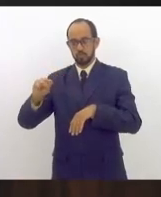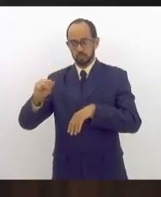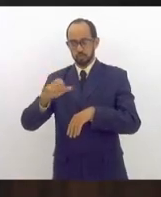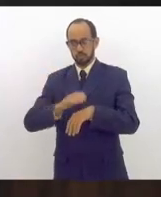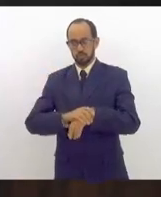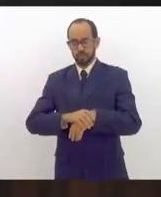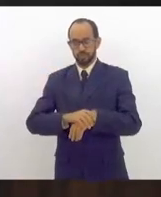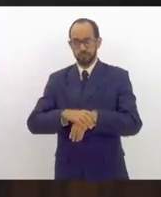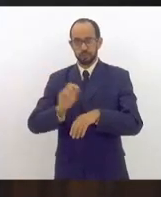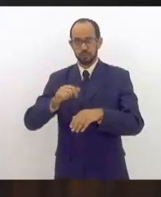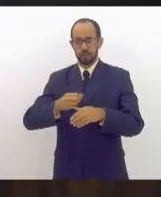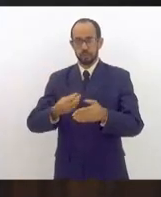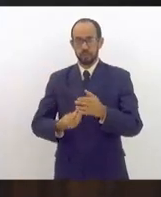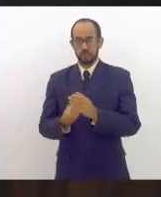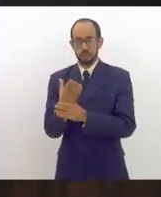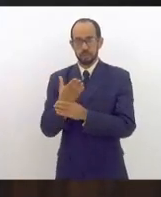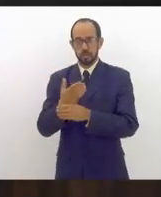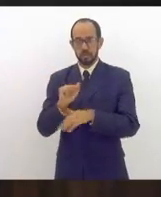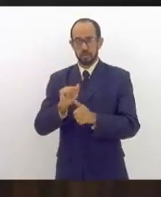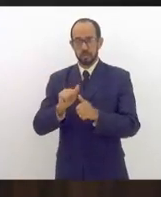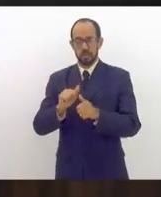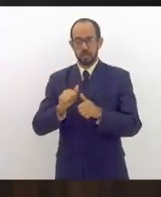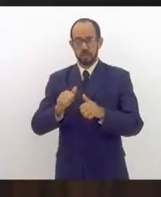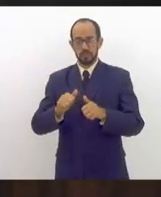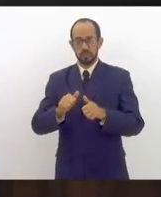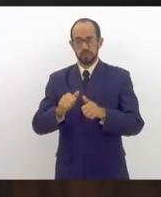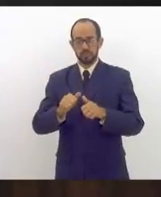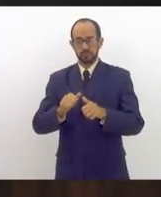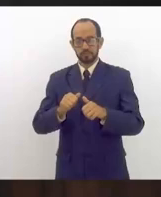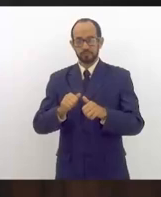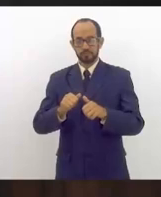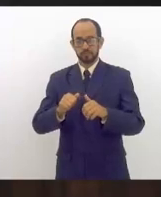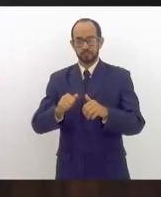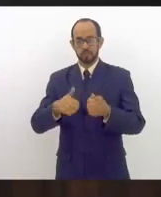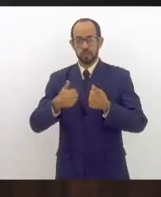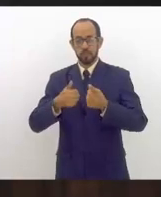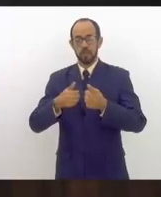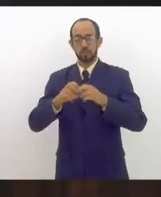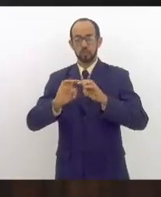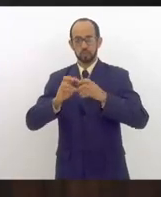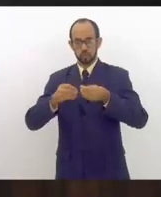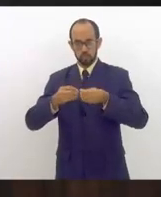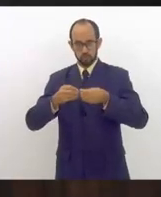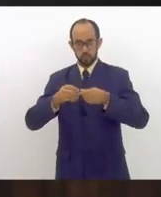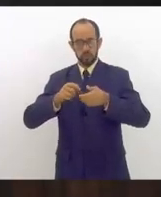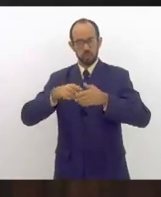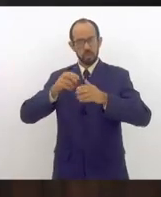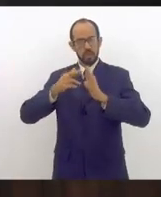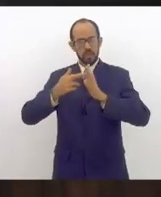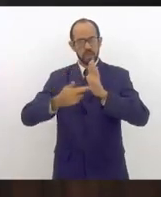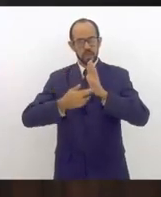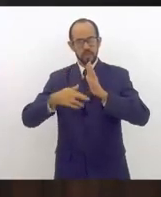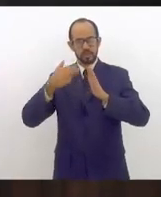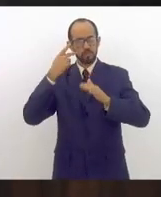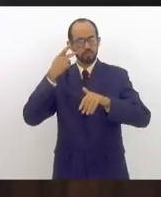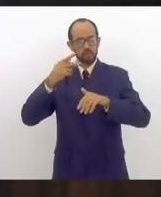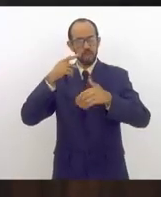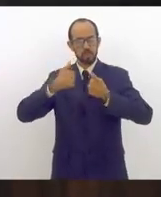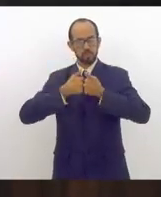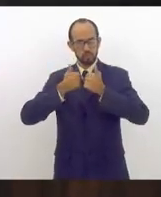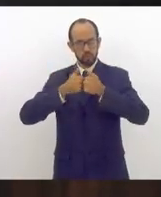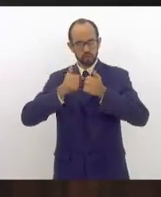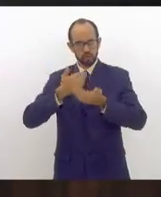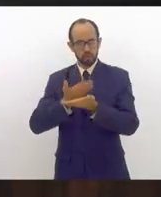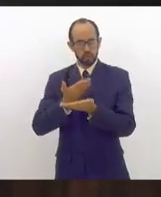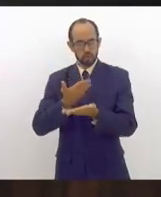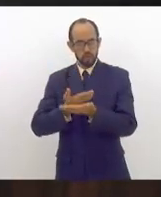que disciplina o controle da frota de transporte escolar da rede estadual e da outras providências. Pendente de pareceres das comissões